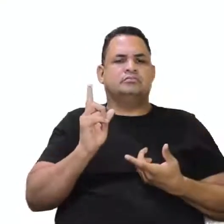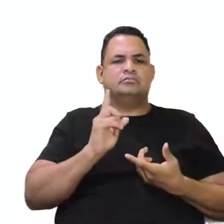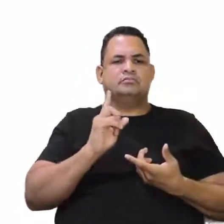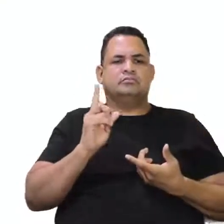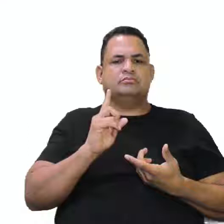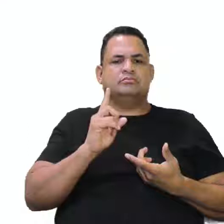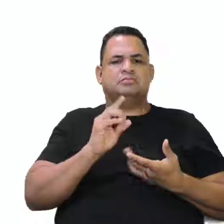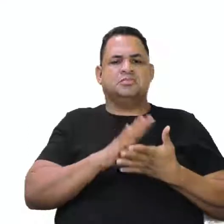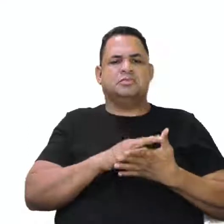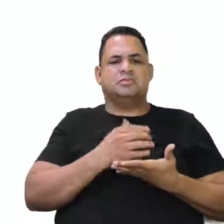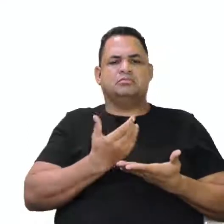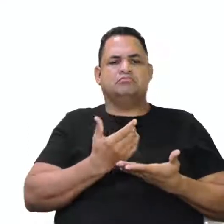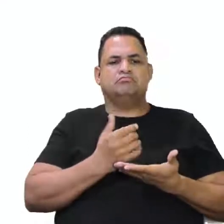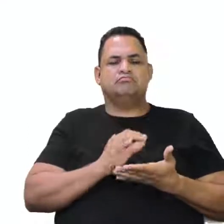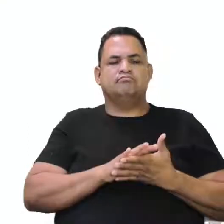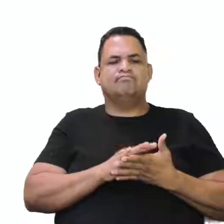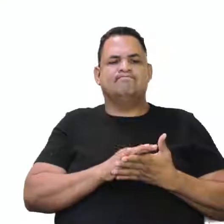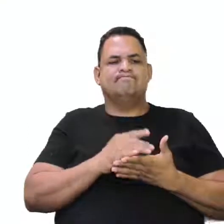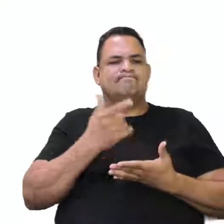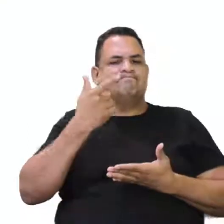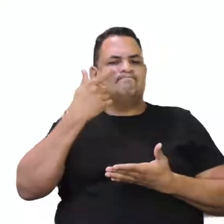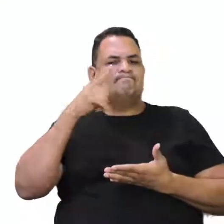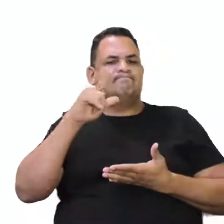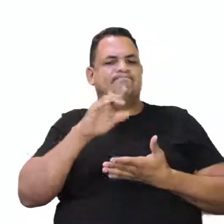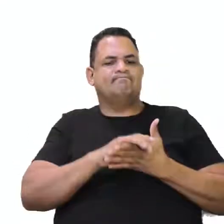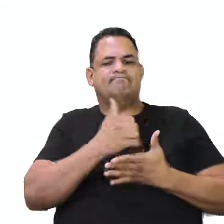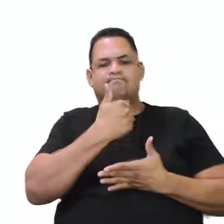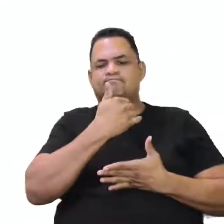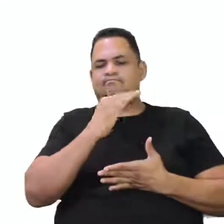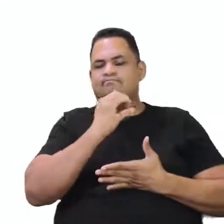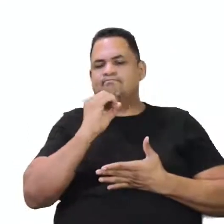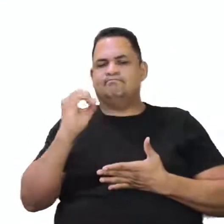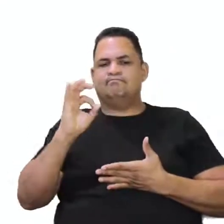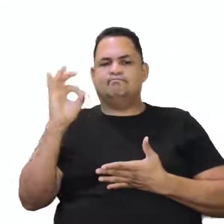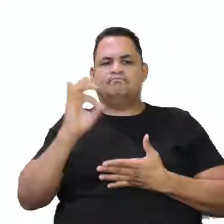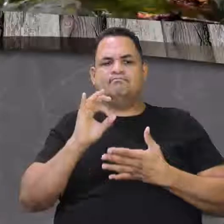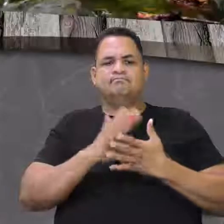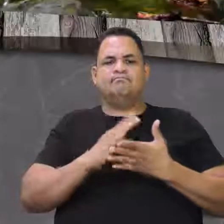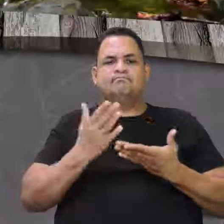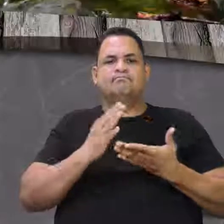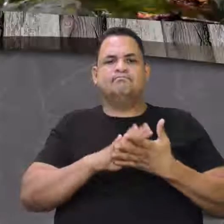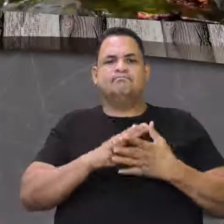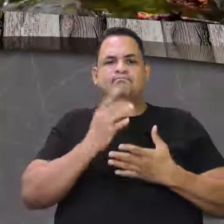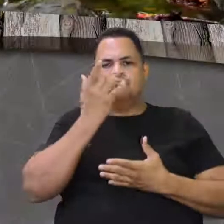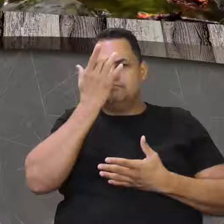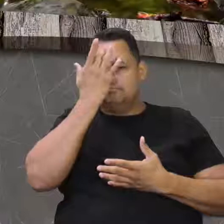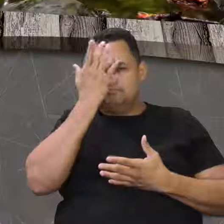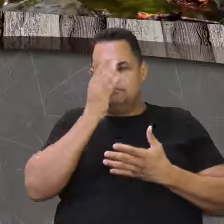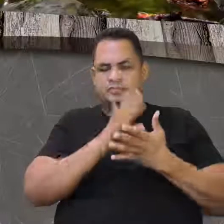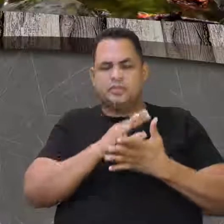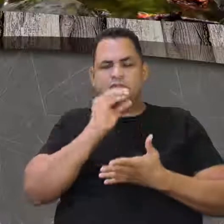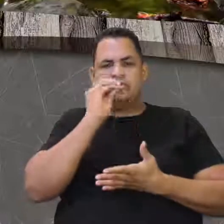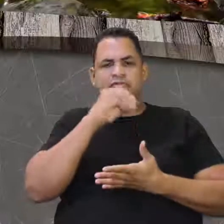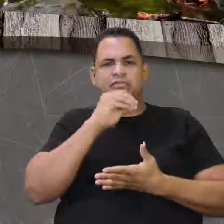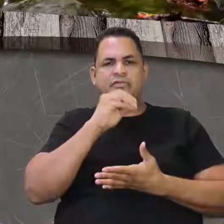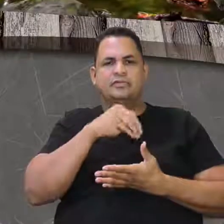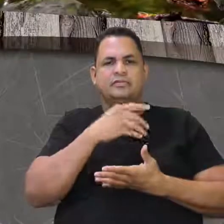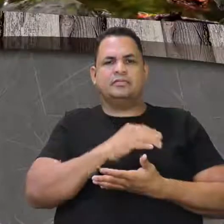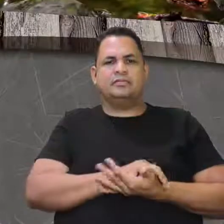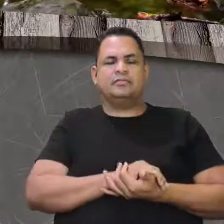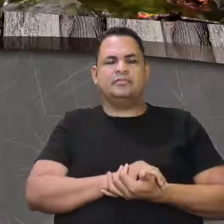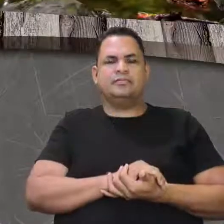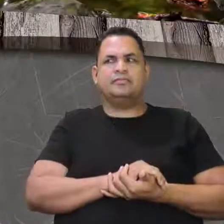é satisfatória. Não consegue ser 100%. Sendo um alvo fácil e vulnerável, pode